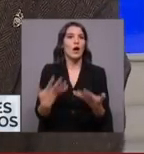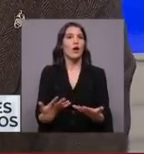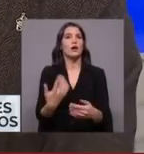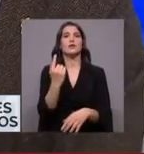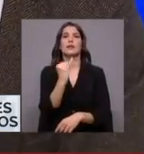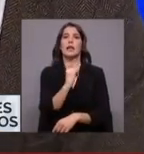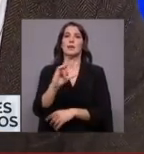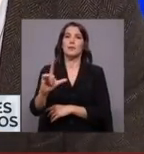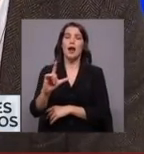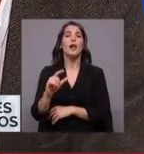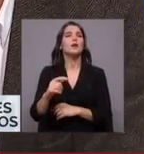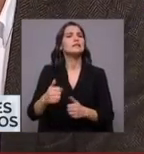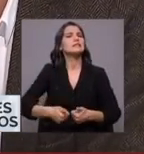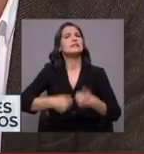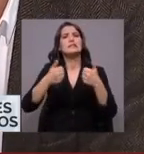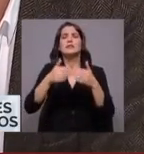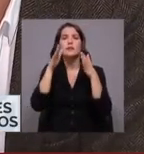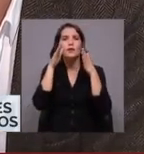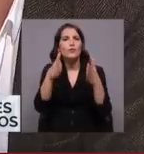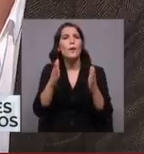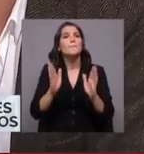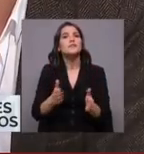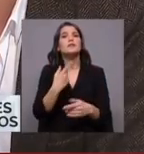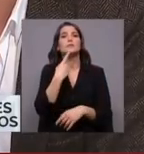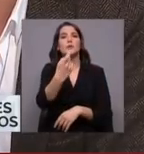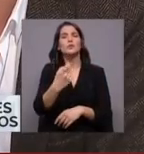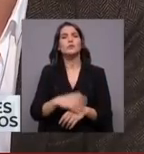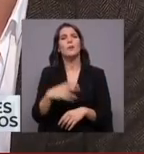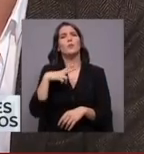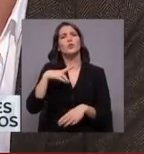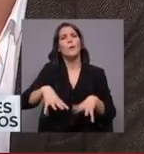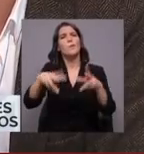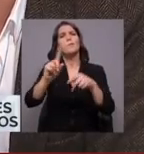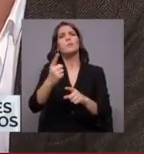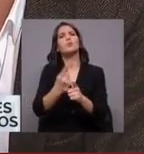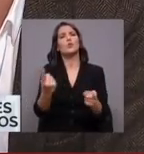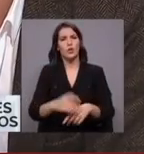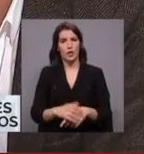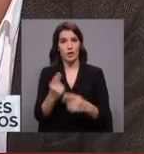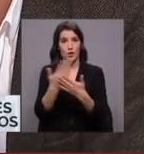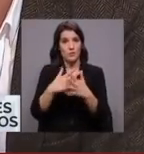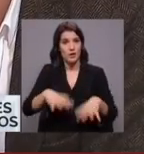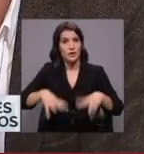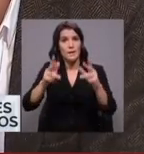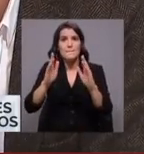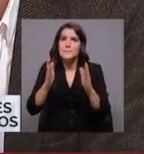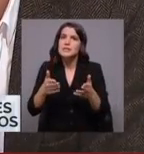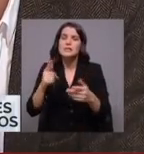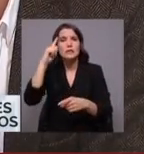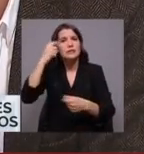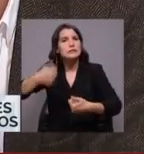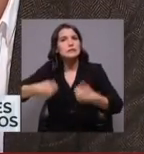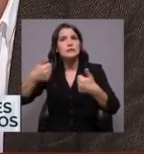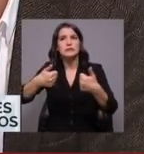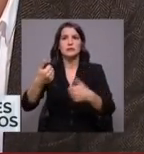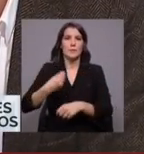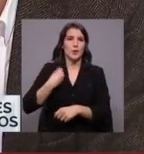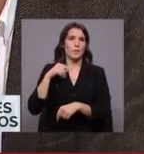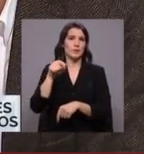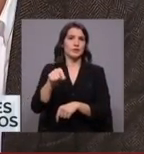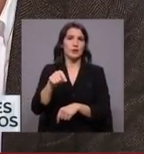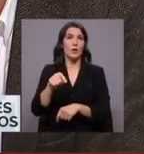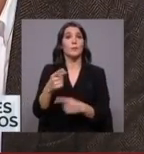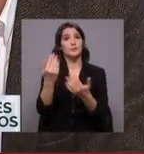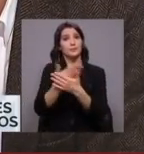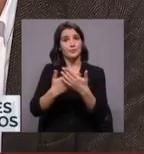deve ser equilibrado o grande o principal foco tem que ser perguntar porque senão não cresce o crescimento econômico tem que estar no centro das nossas preocupações e